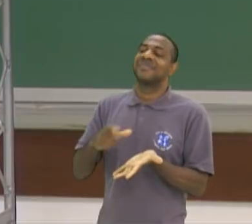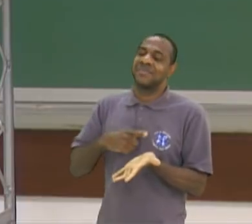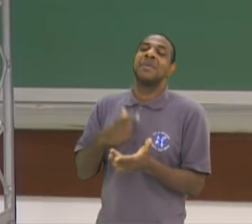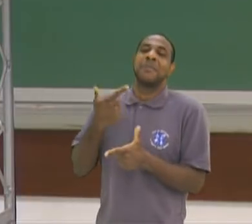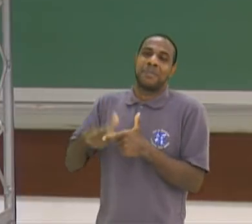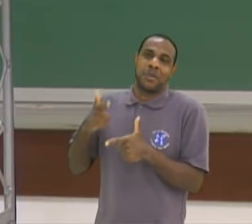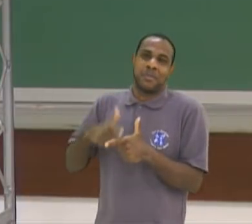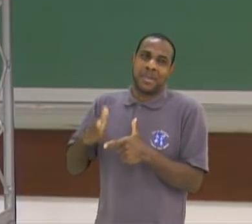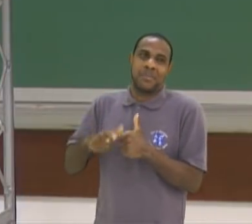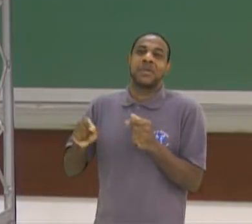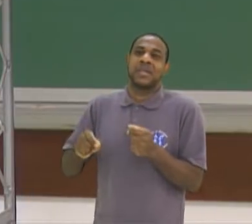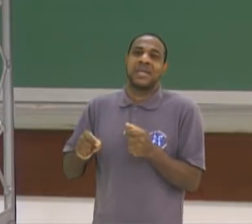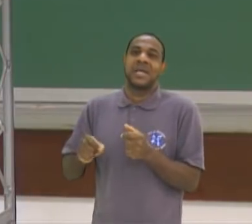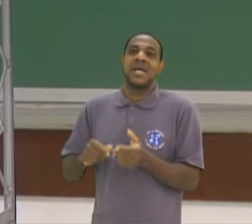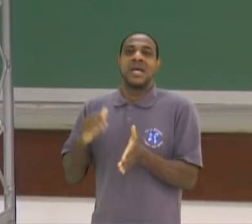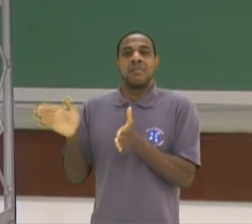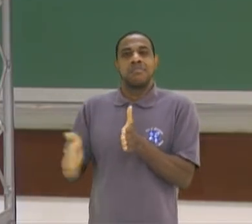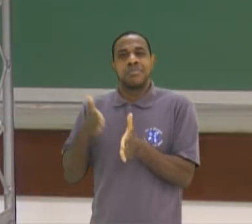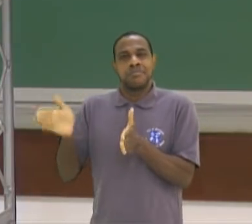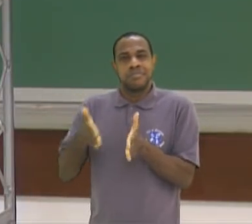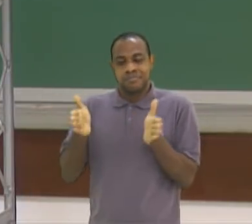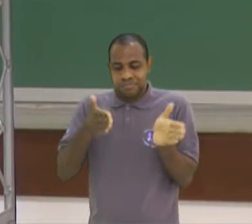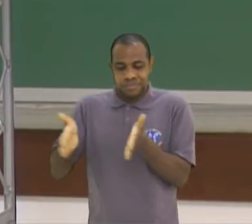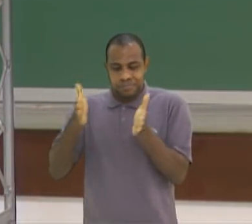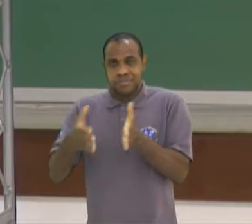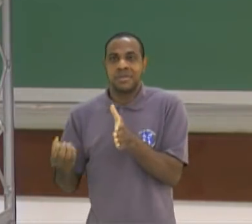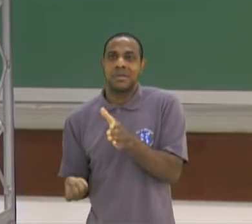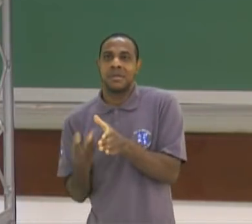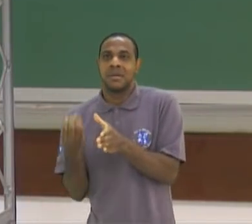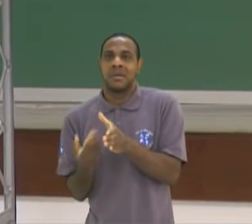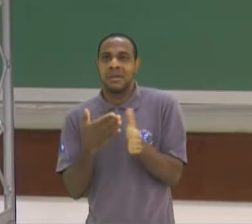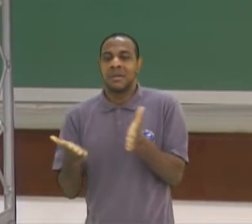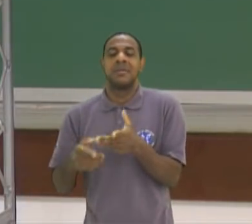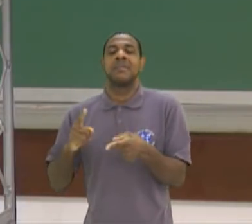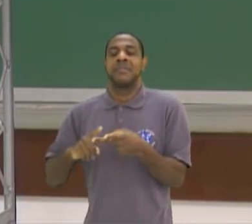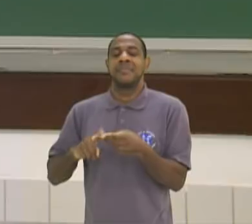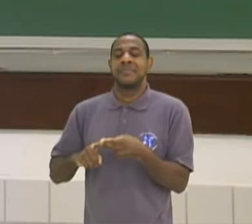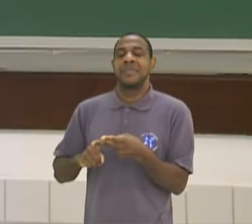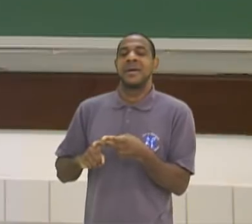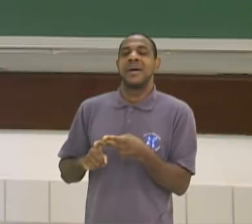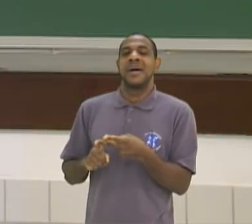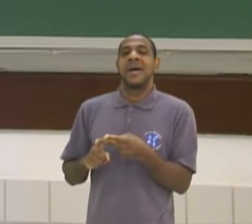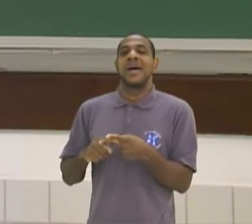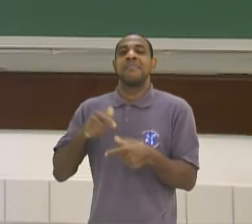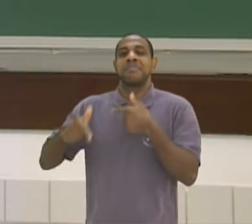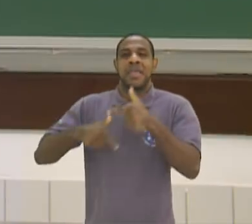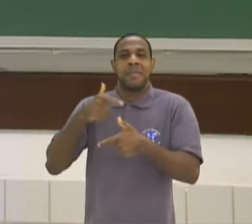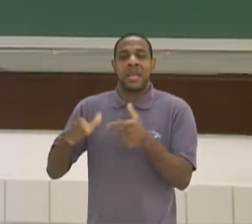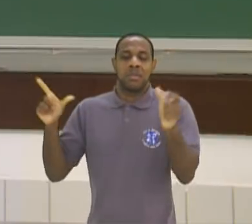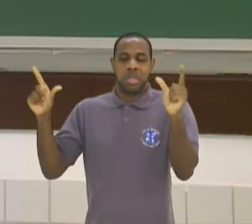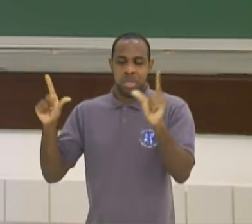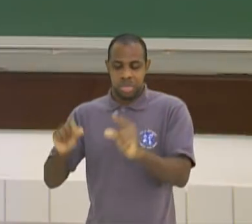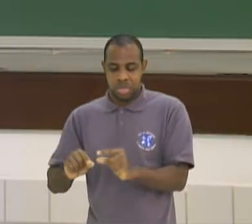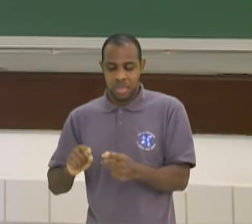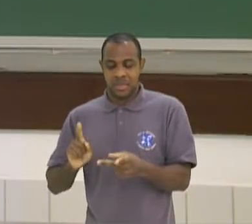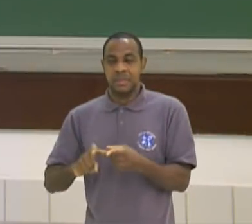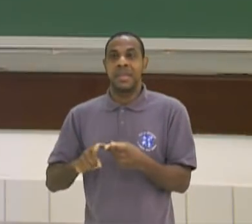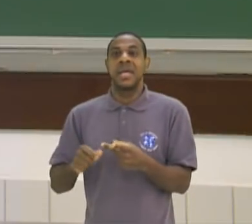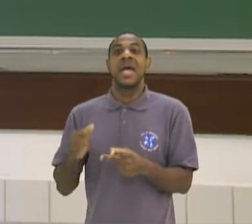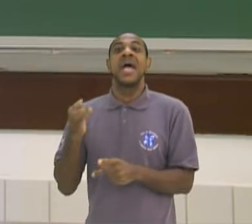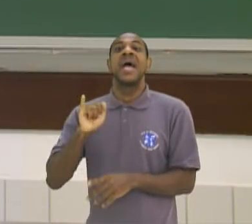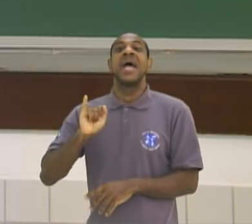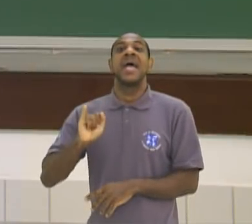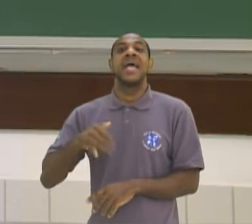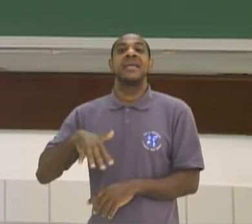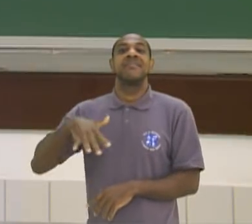produção e causou uma queda na taxa de emprego e ainda uma alta na inflação.